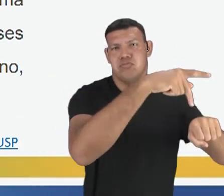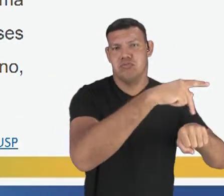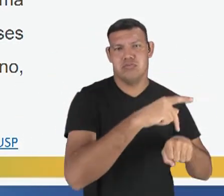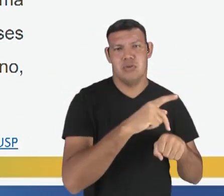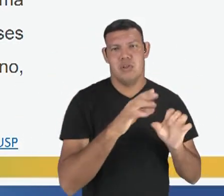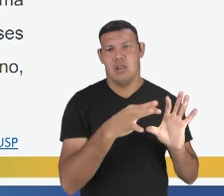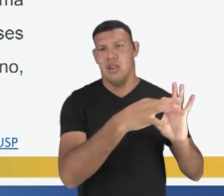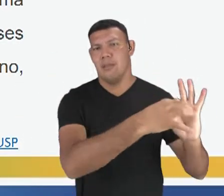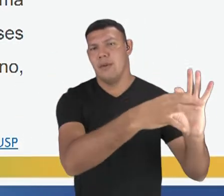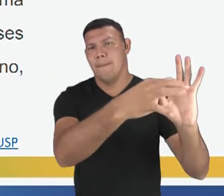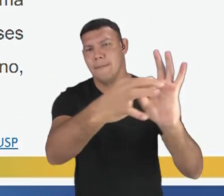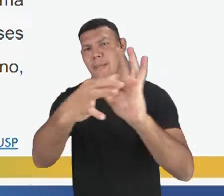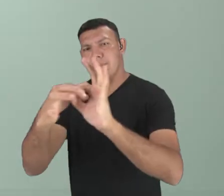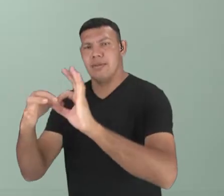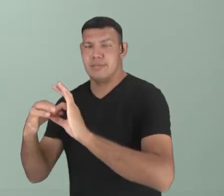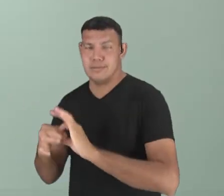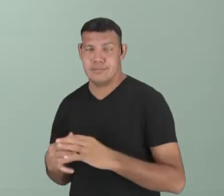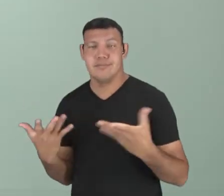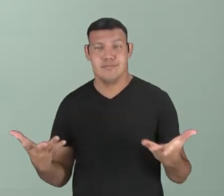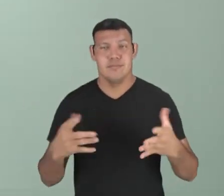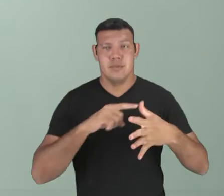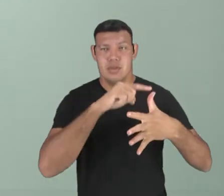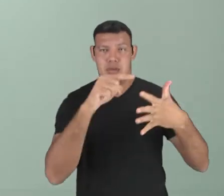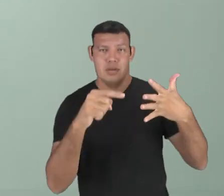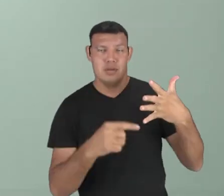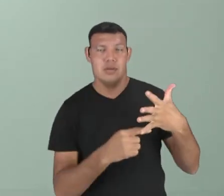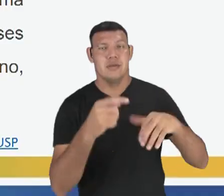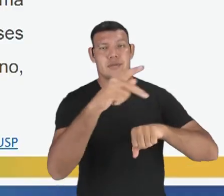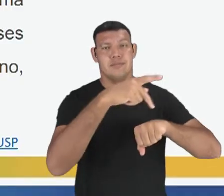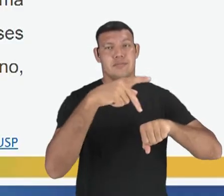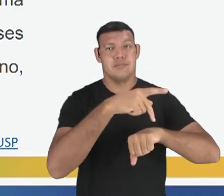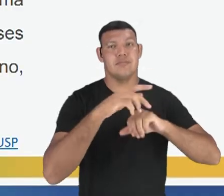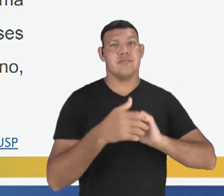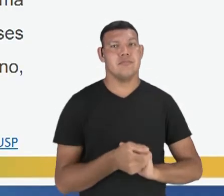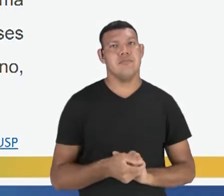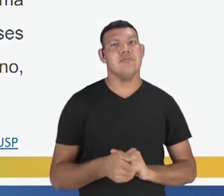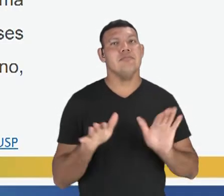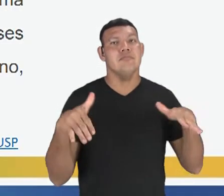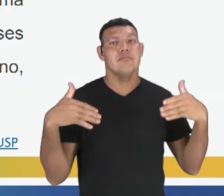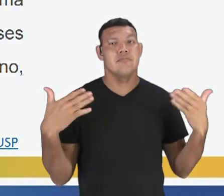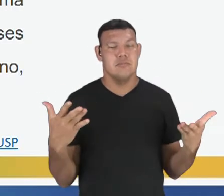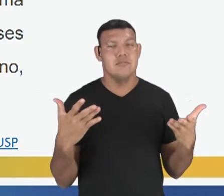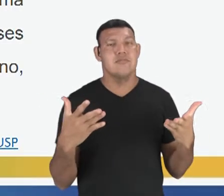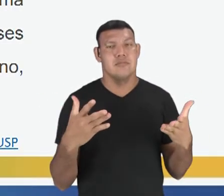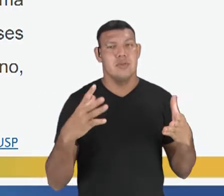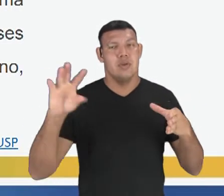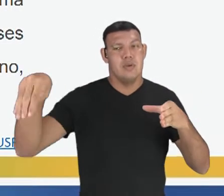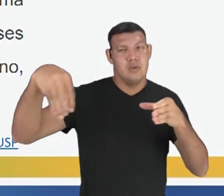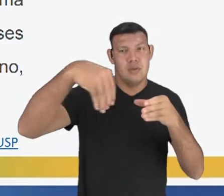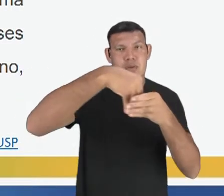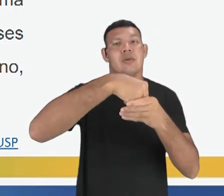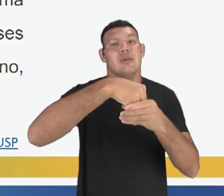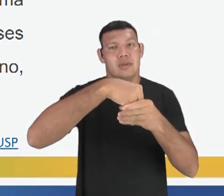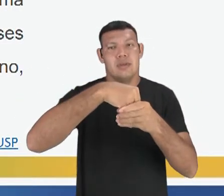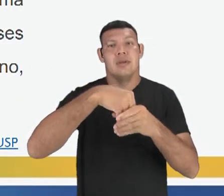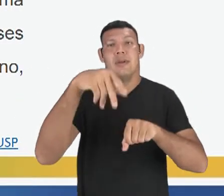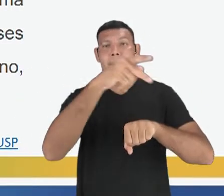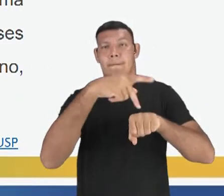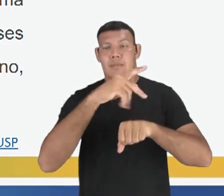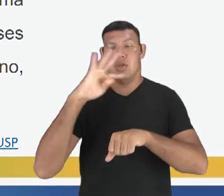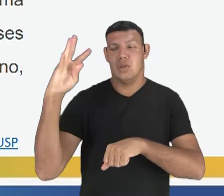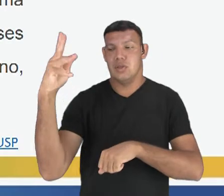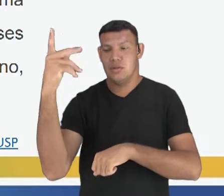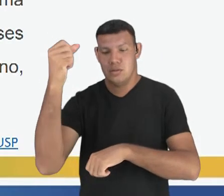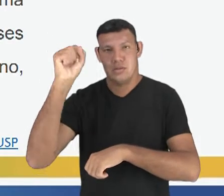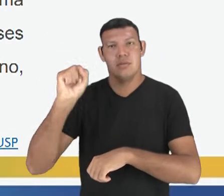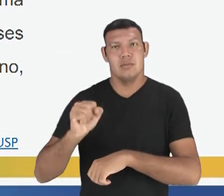composto por todos eles, esses 5, né? Então, não obstante, esses países incorporaram a África do Sul,